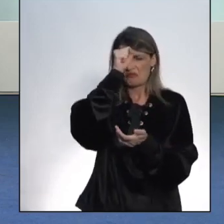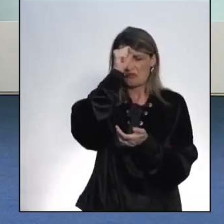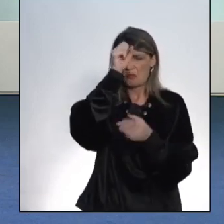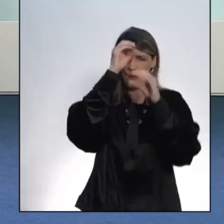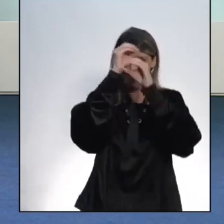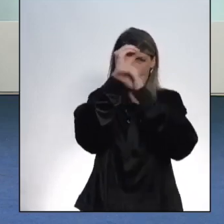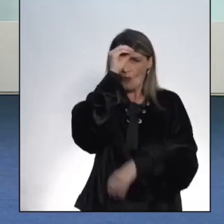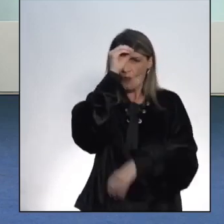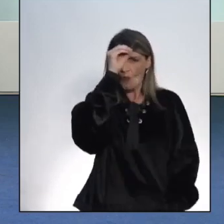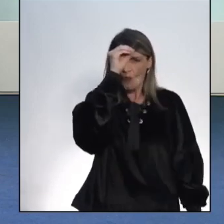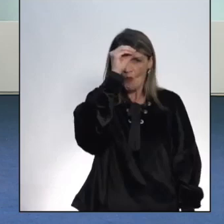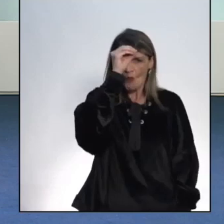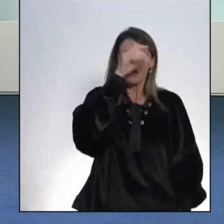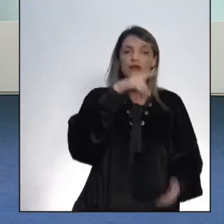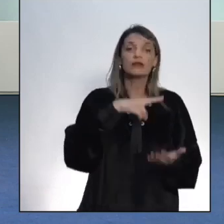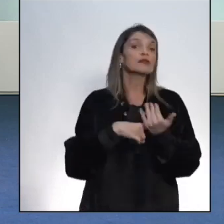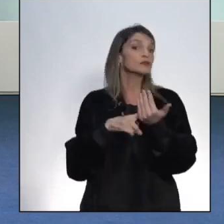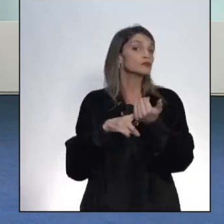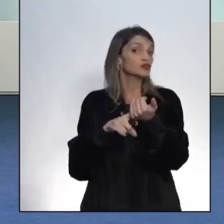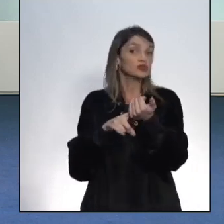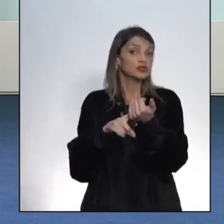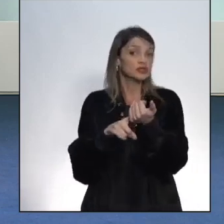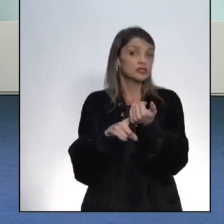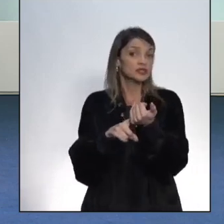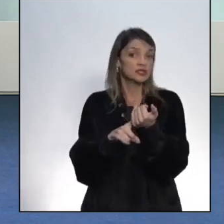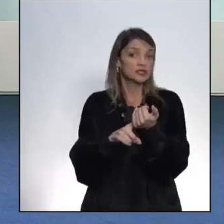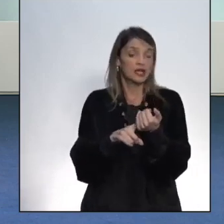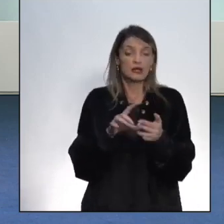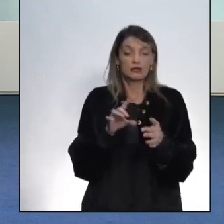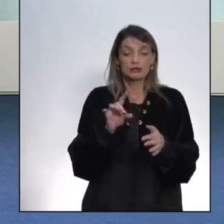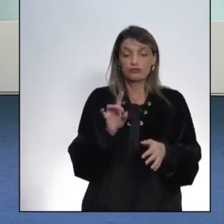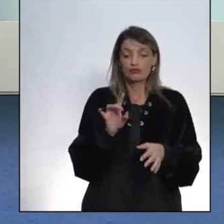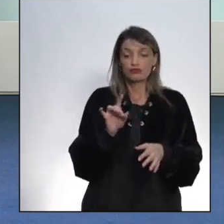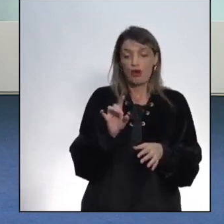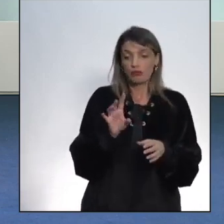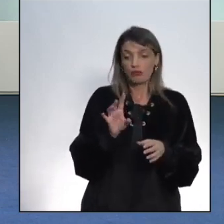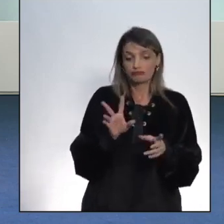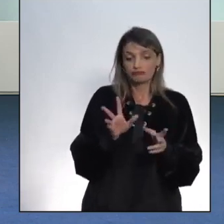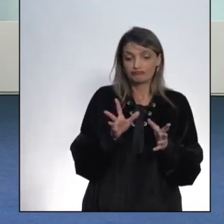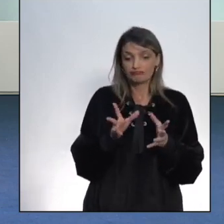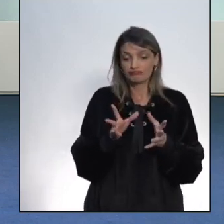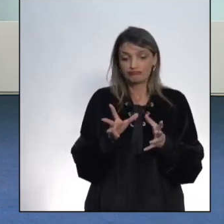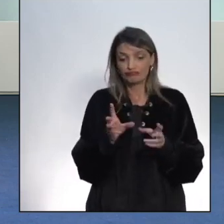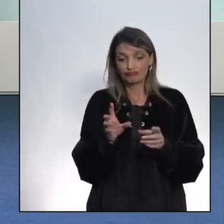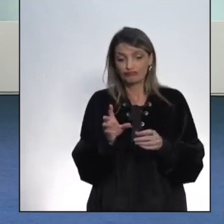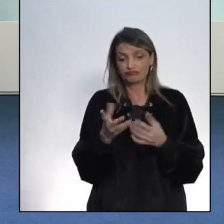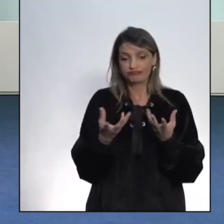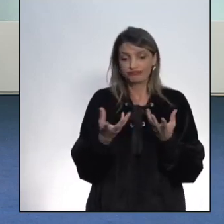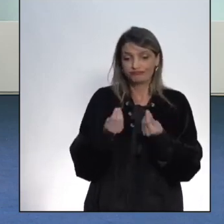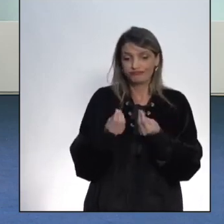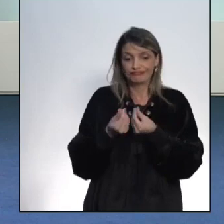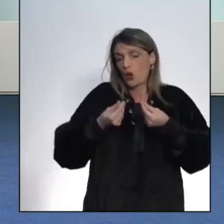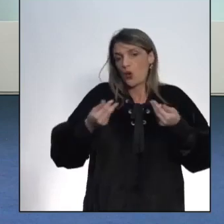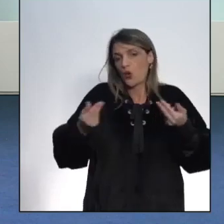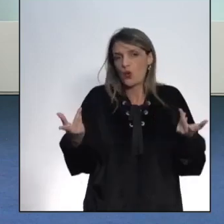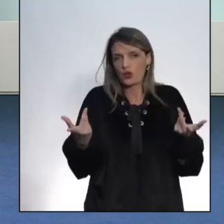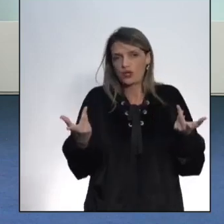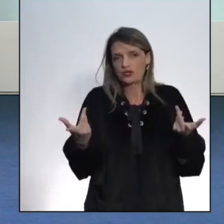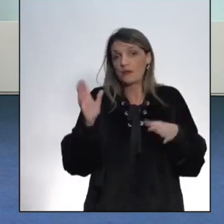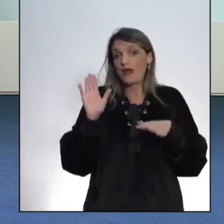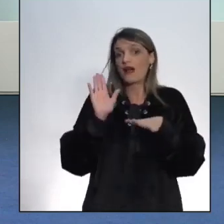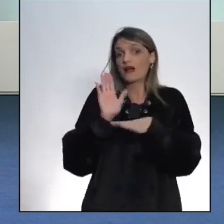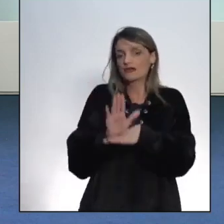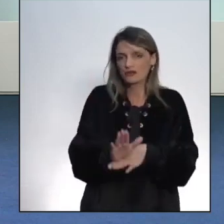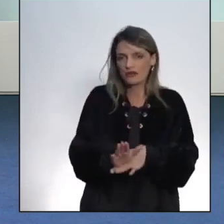que a tecnologia tem que ser um meio, usar o Google Docs para criar um texto que não apenas pode ser editado e